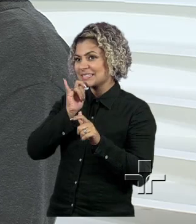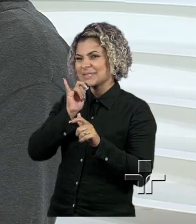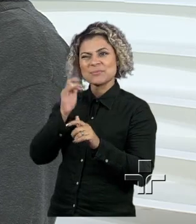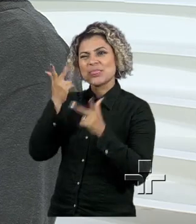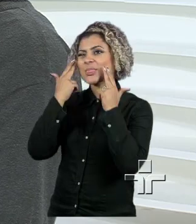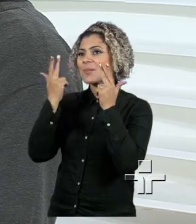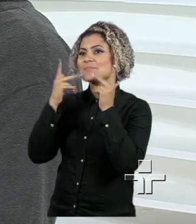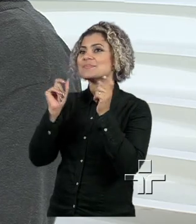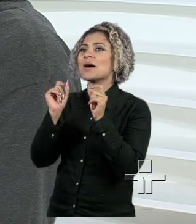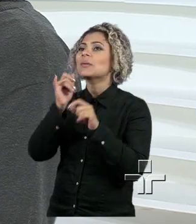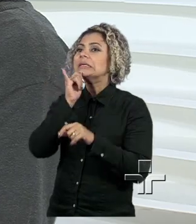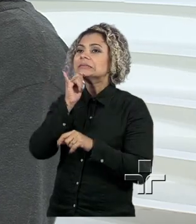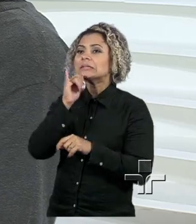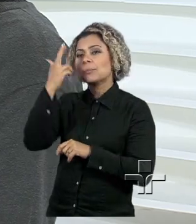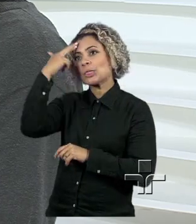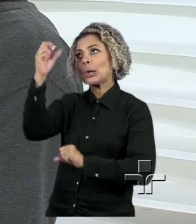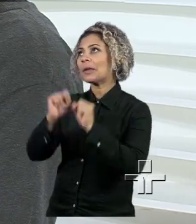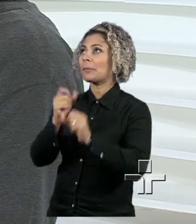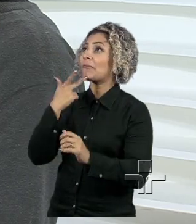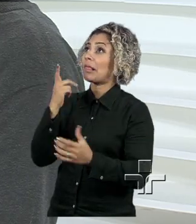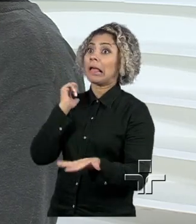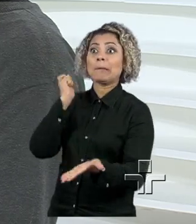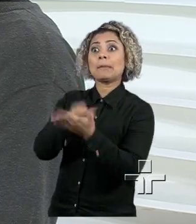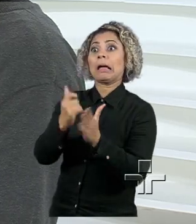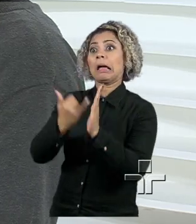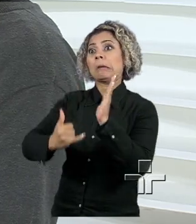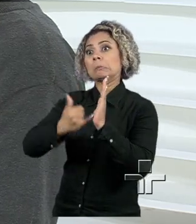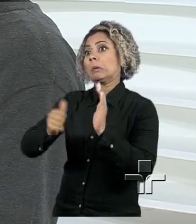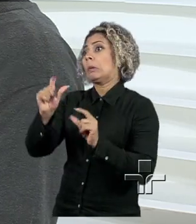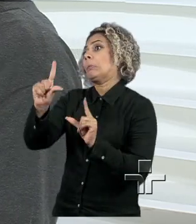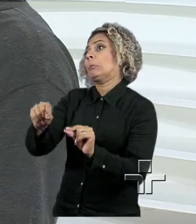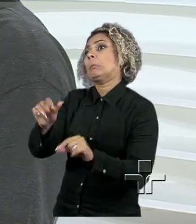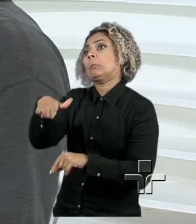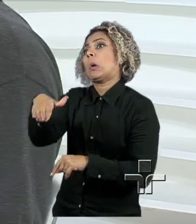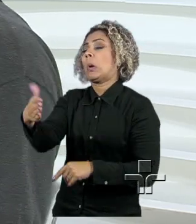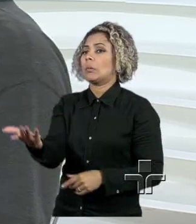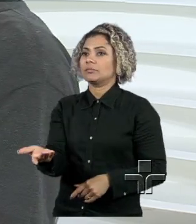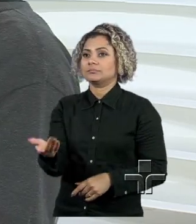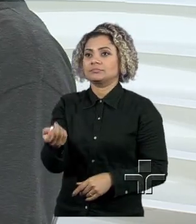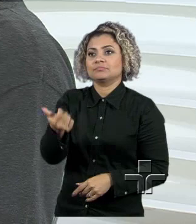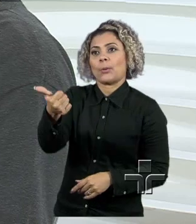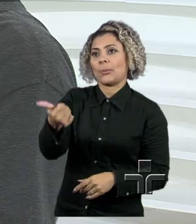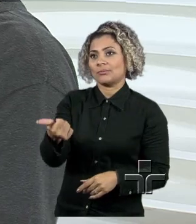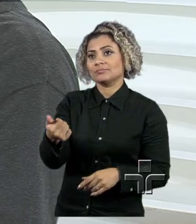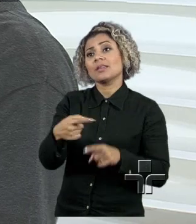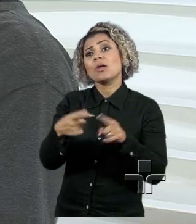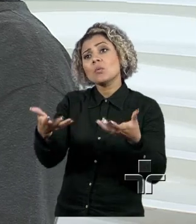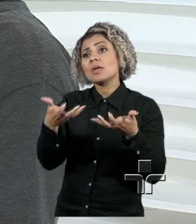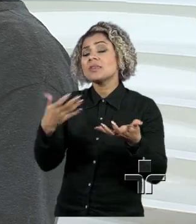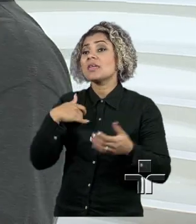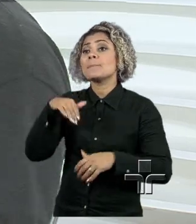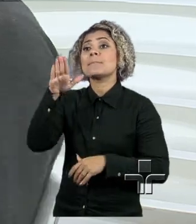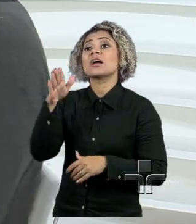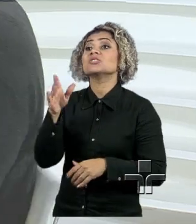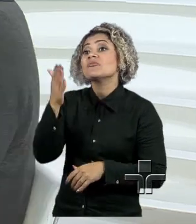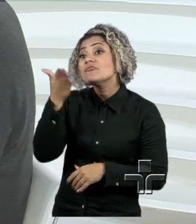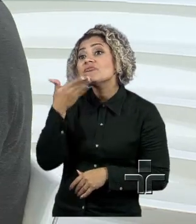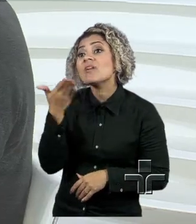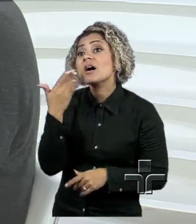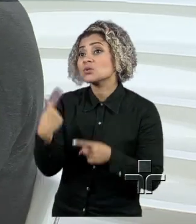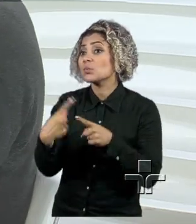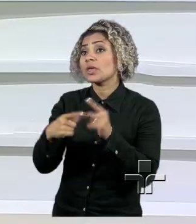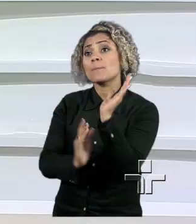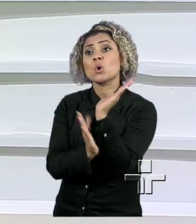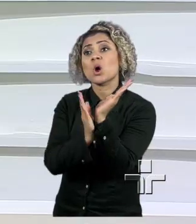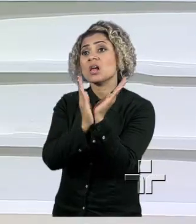falar que quer pagar menos imposto. Eu só queria que fosse mais fácil de pagar o imposto, entendeu? Porque você tem uma complexidade,